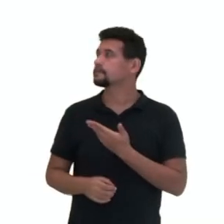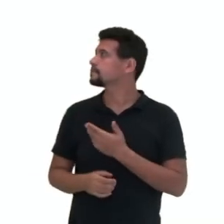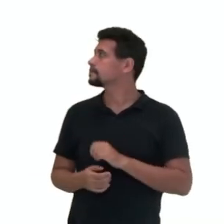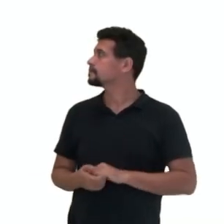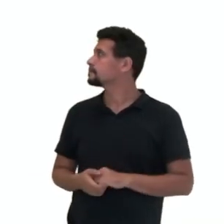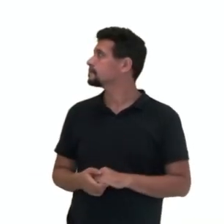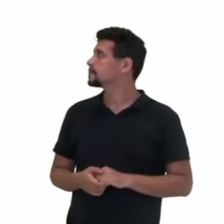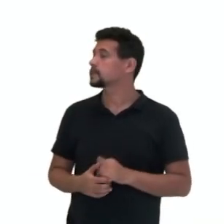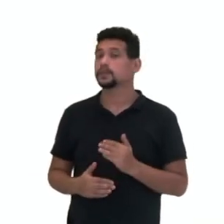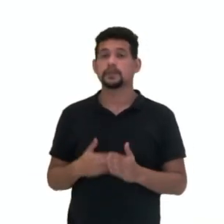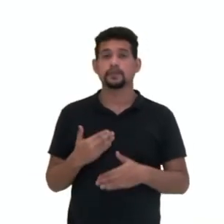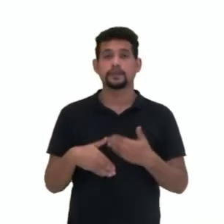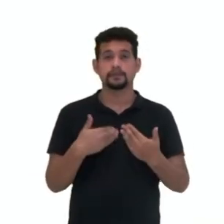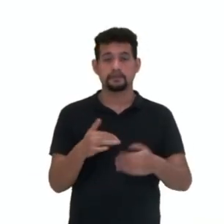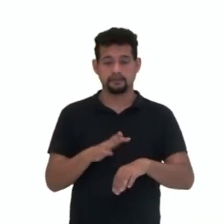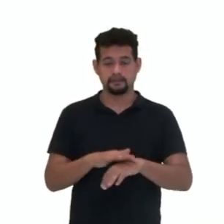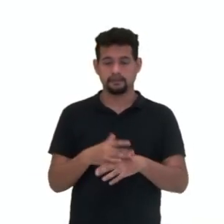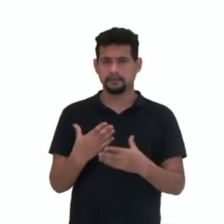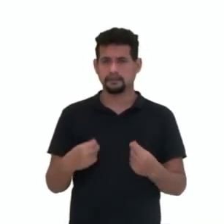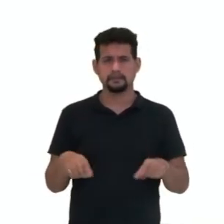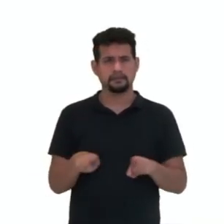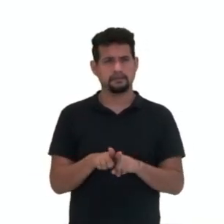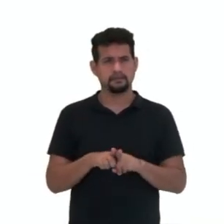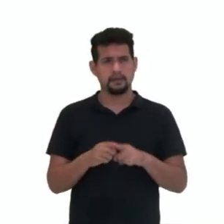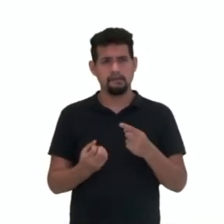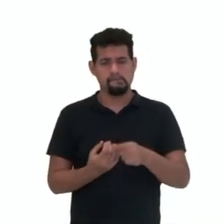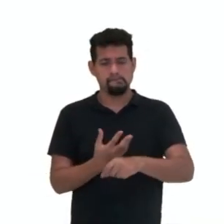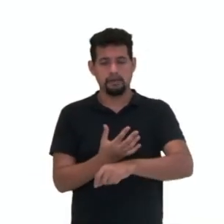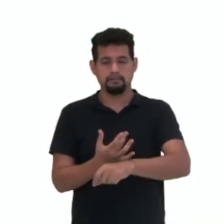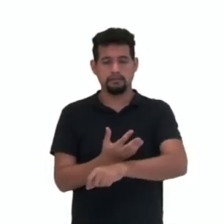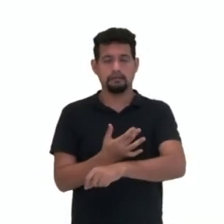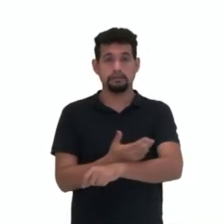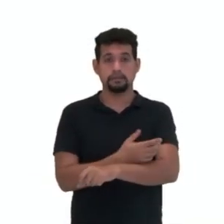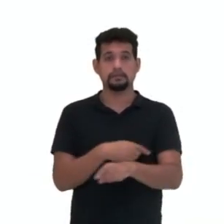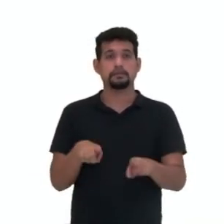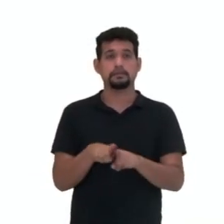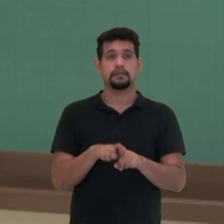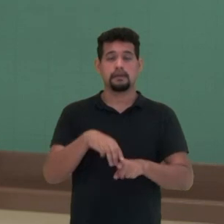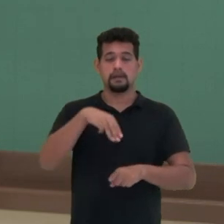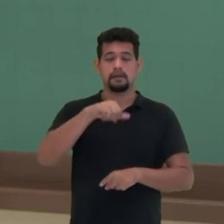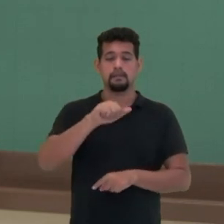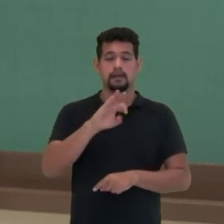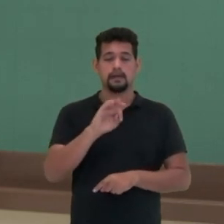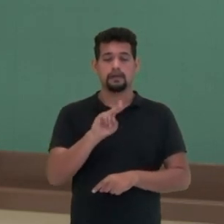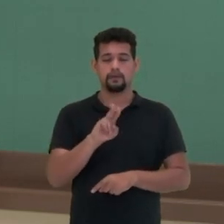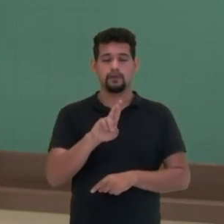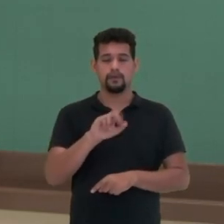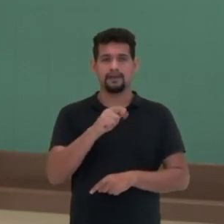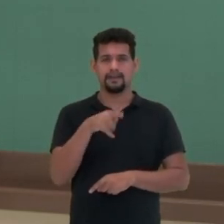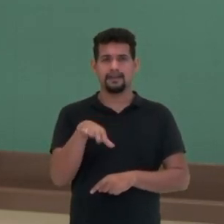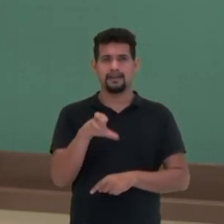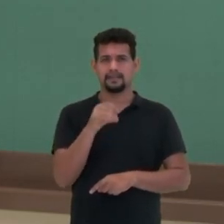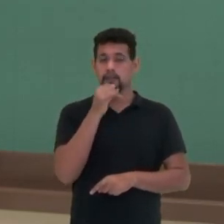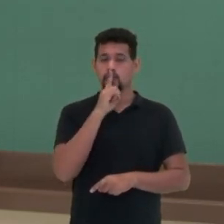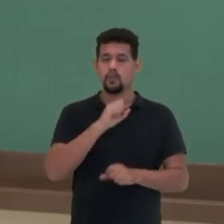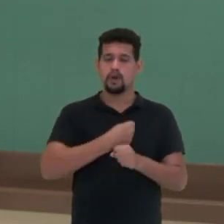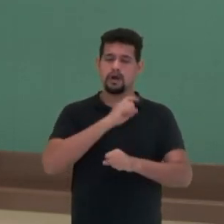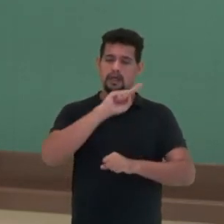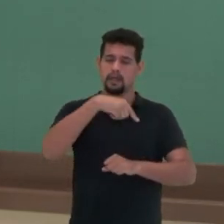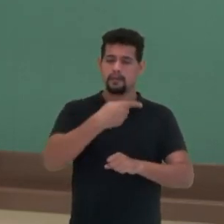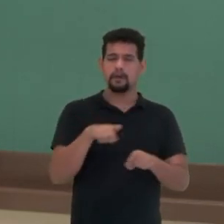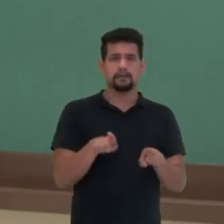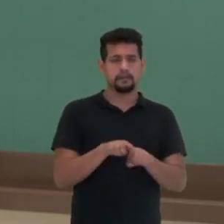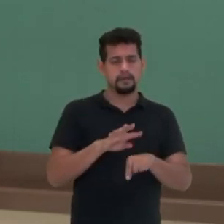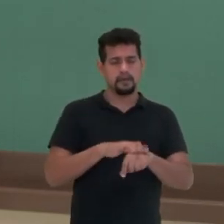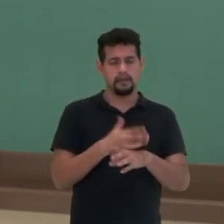tem os processos, né, inflamatória, proliferativa, e o processo de maturação, né, onde já, por exemplo, 1 ano depois daquela